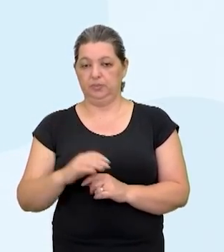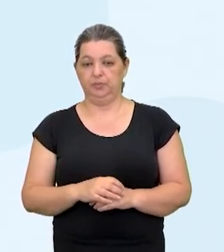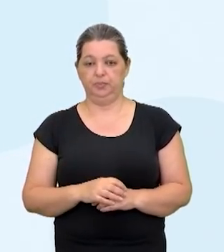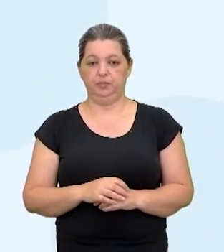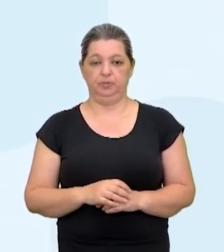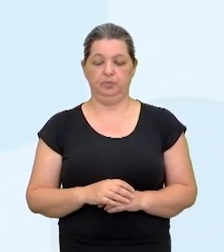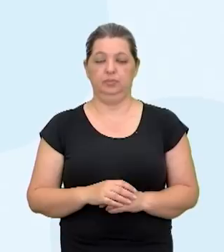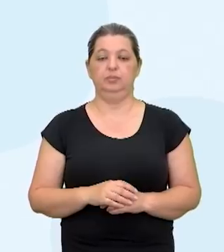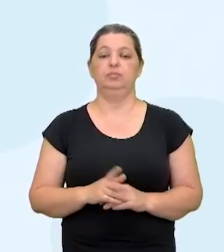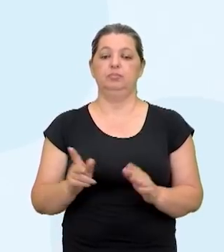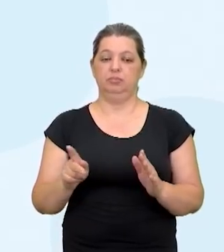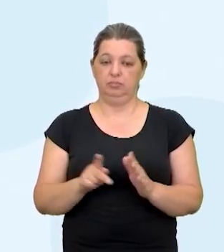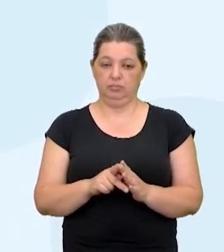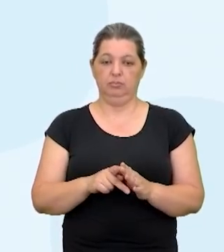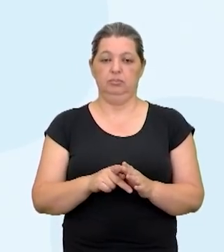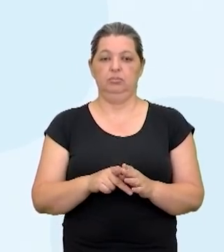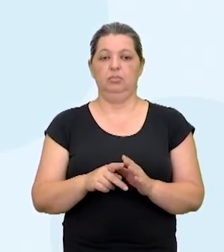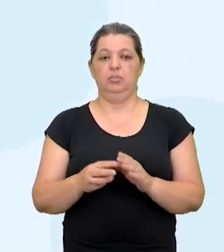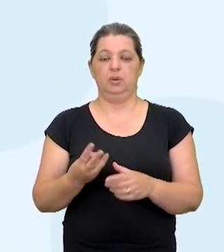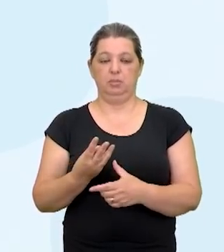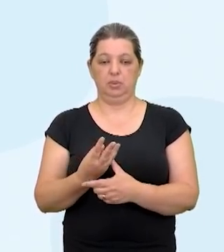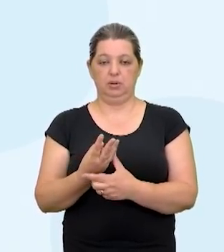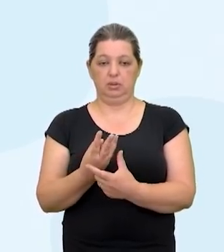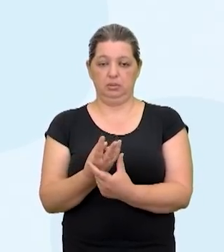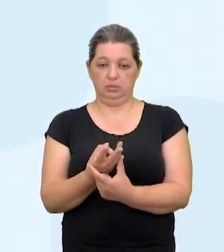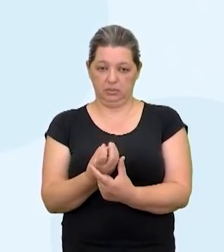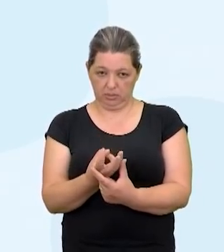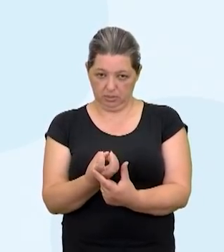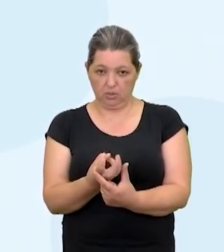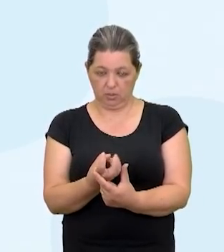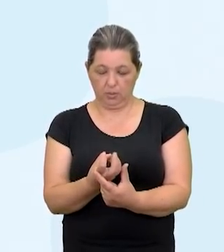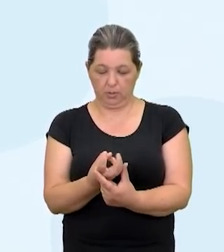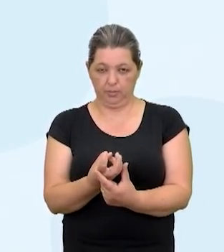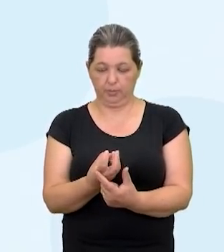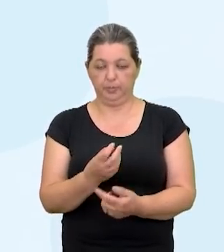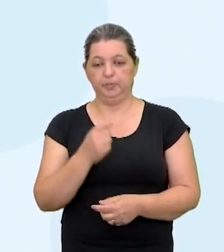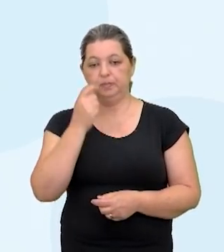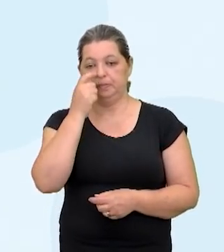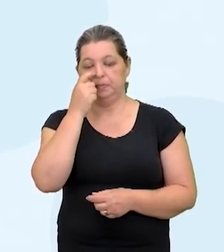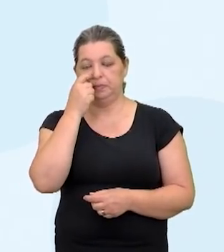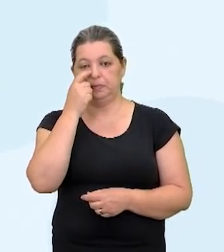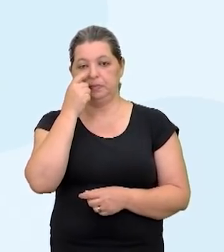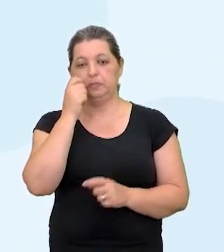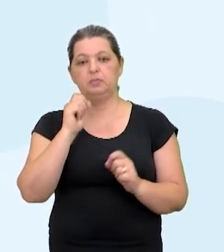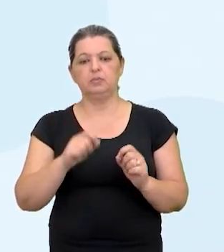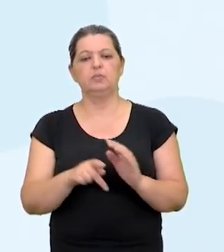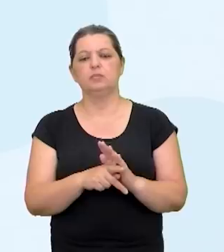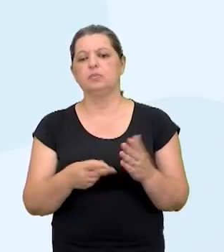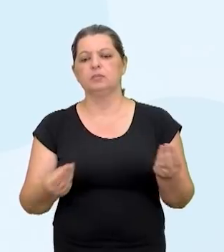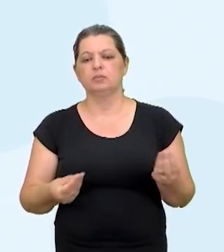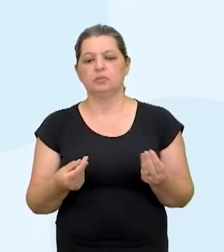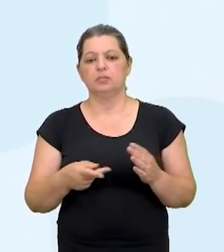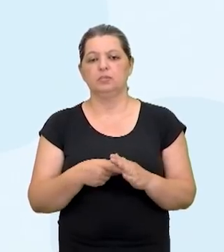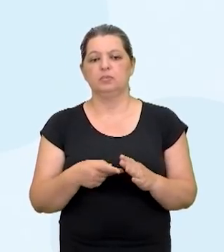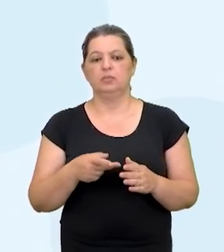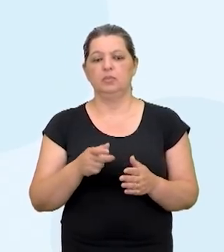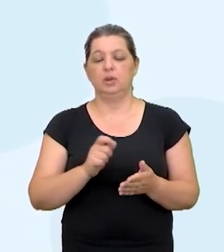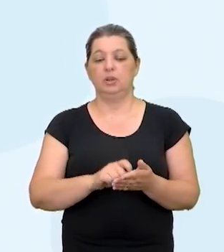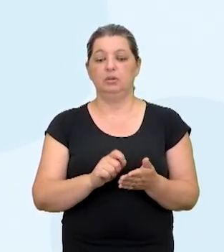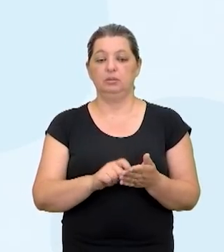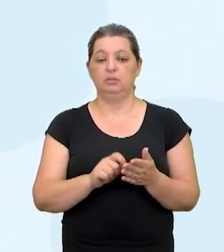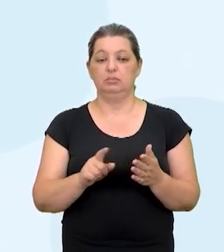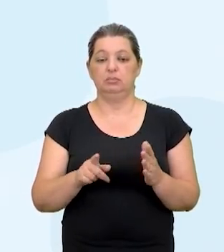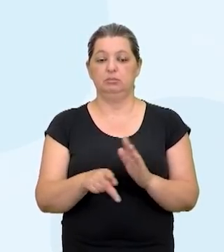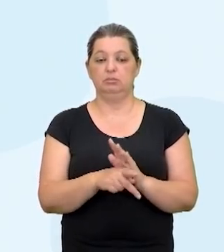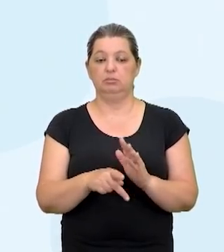então agora formou um trinômio quadrado perfeito. E esse trinômio quadrado perfeito, ele pode ser reescrito como